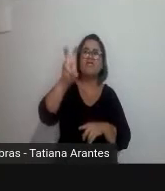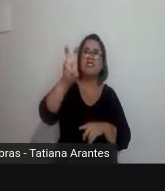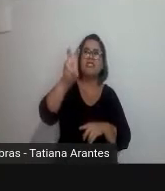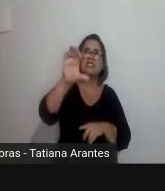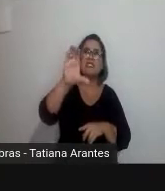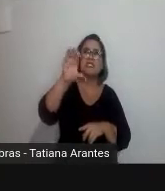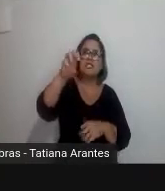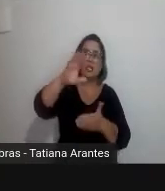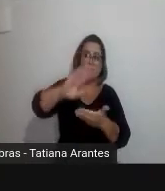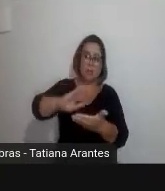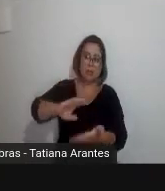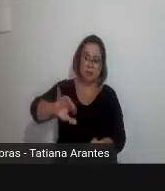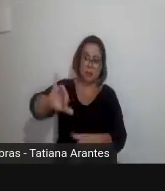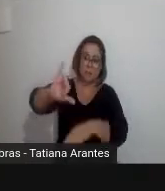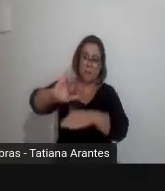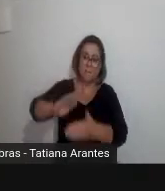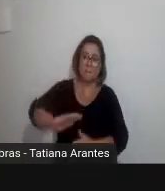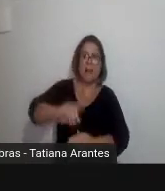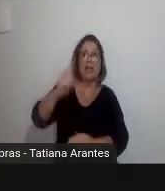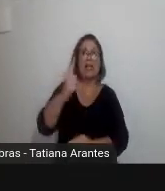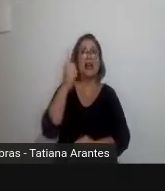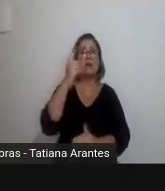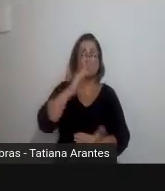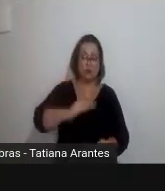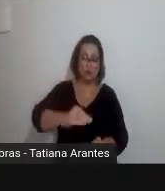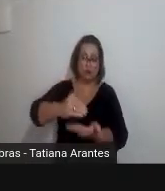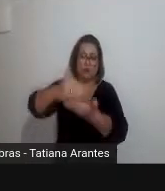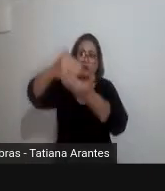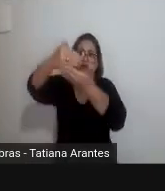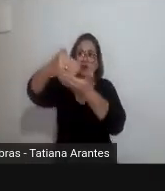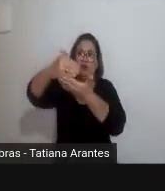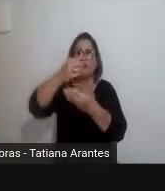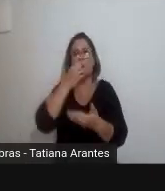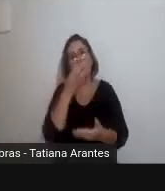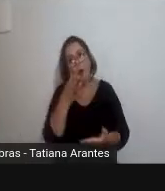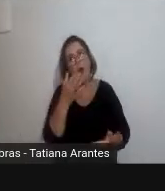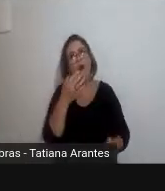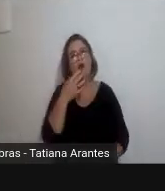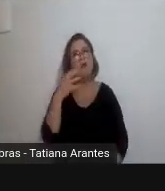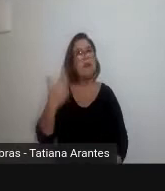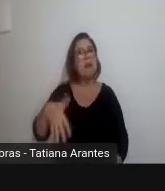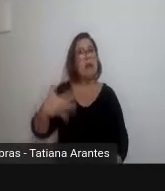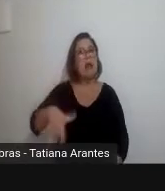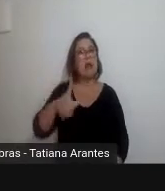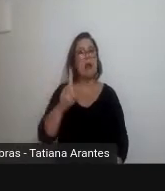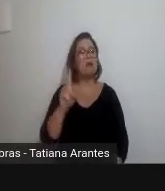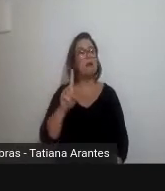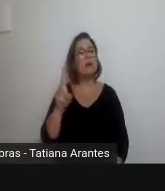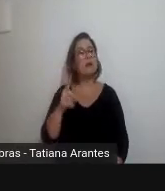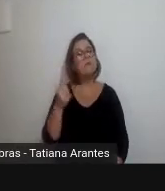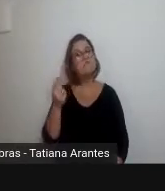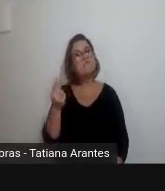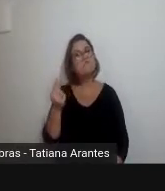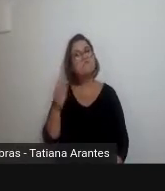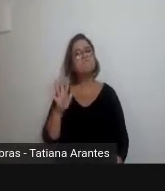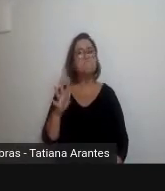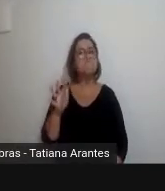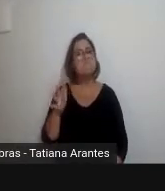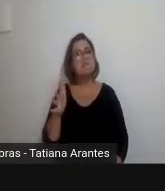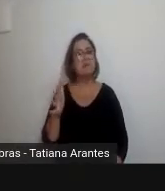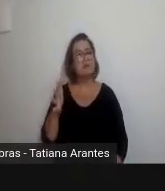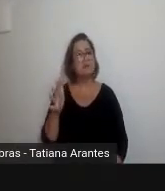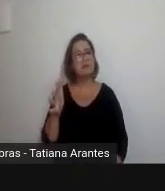tá? Então, ele é prático, o preço é bom, ele pega, assim, uma boa faixa, né,